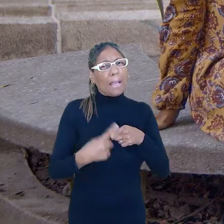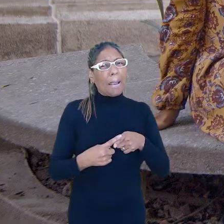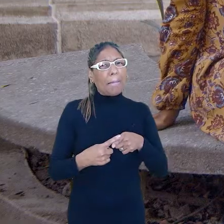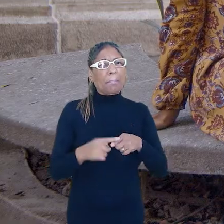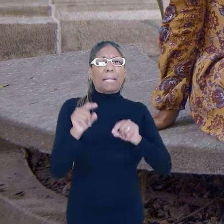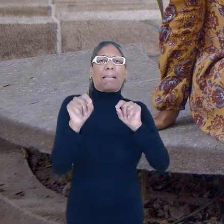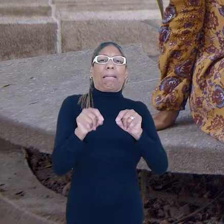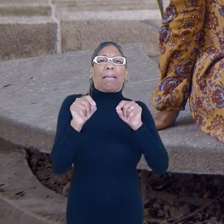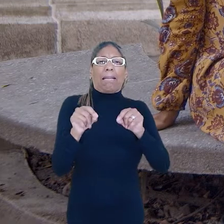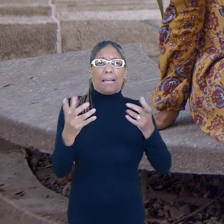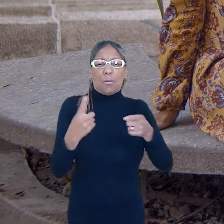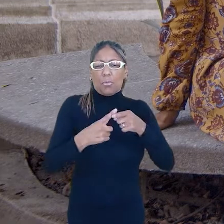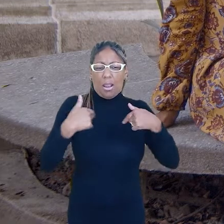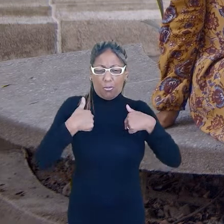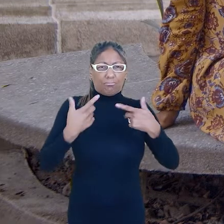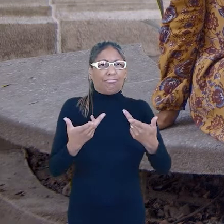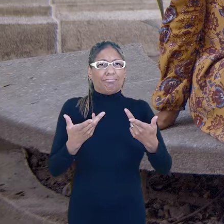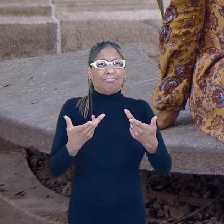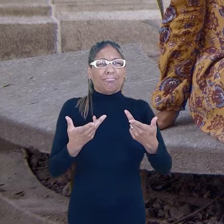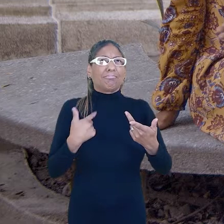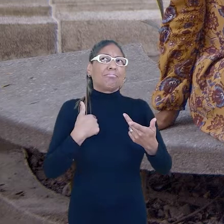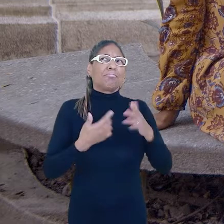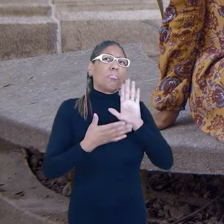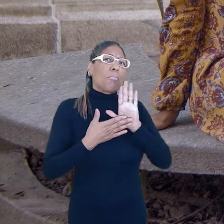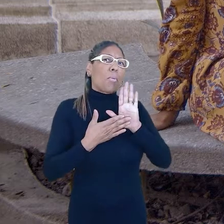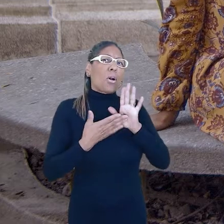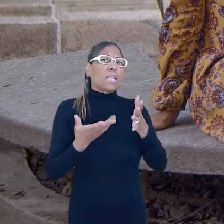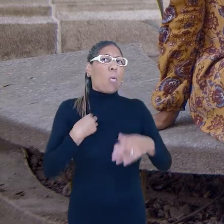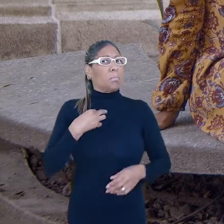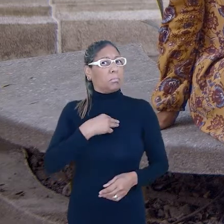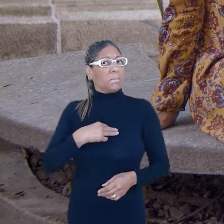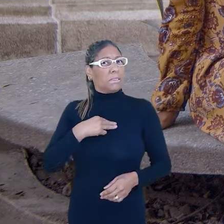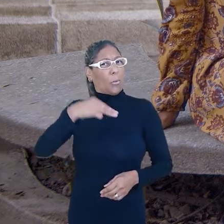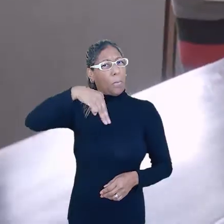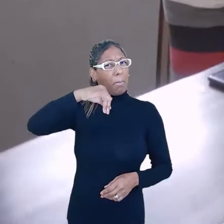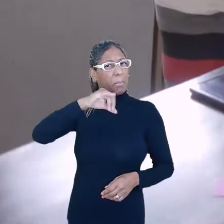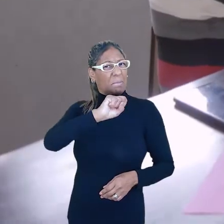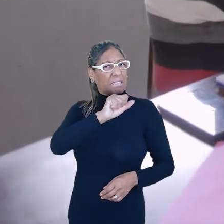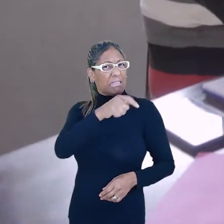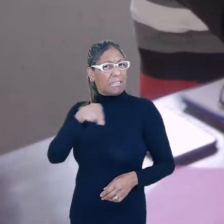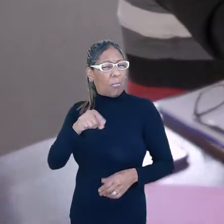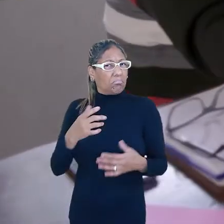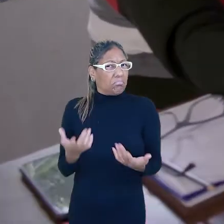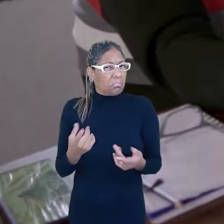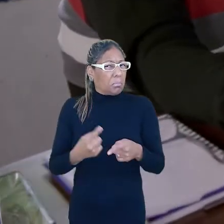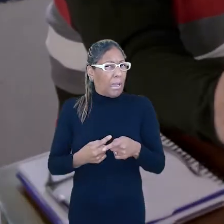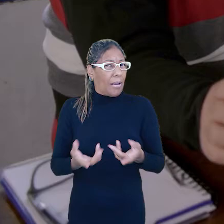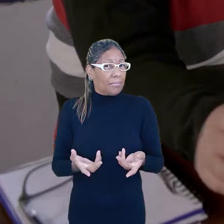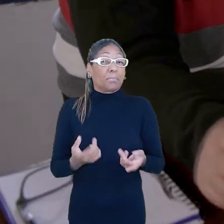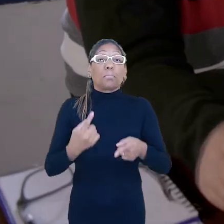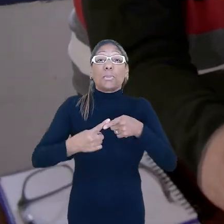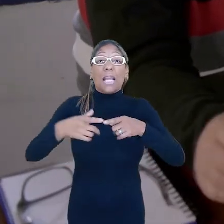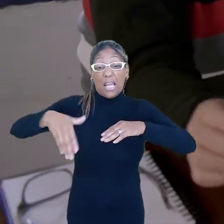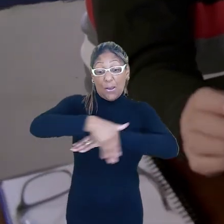Para quem eu faço e por que eu faço isso, assim, com que propósito, né? Com que missão eu faço isso. Elineu e Camila sentados a uma